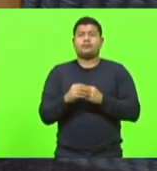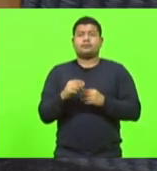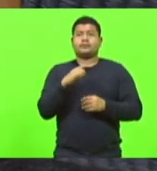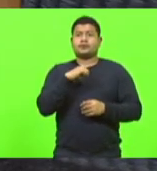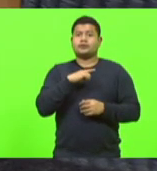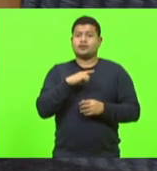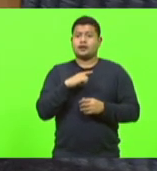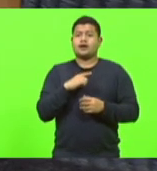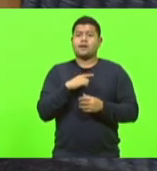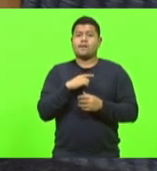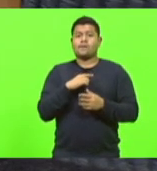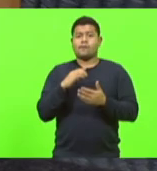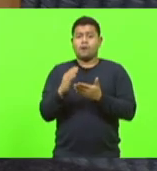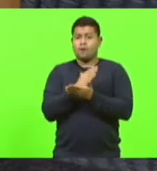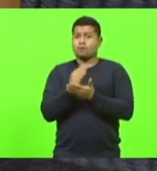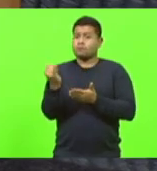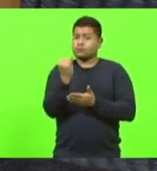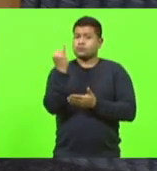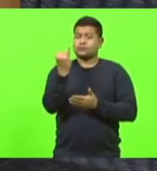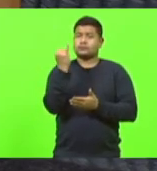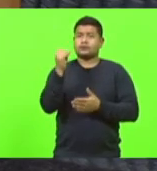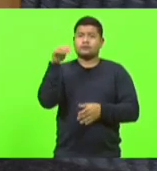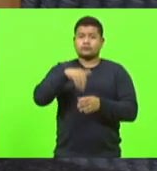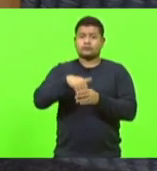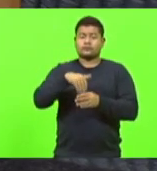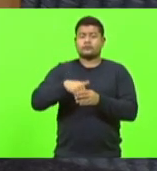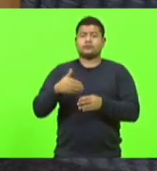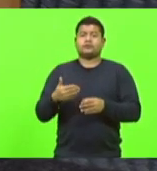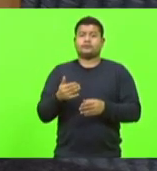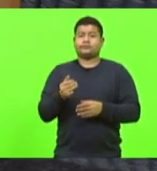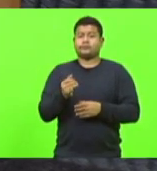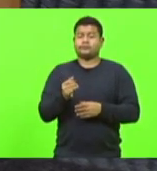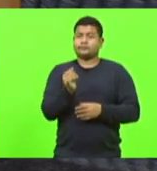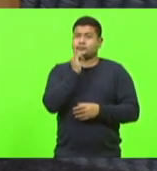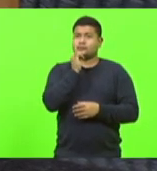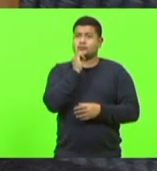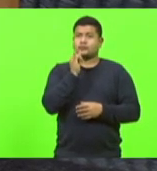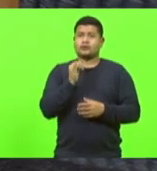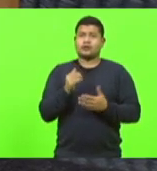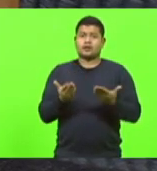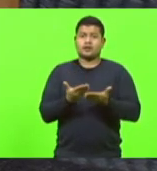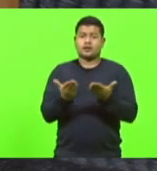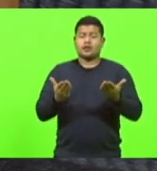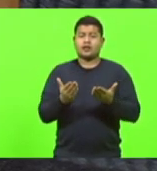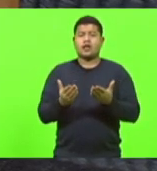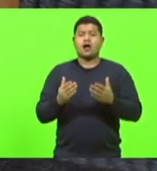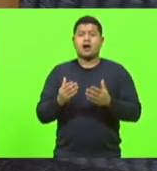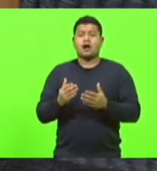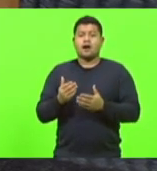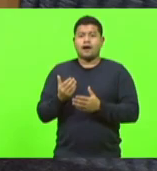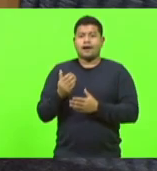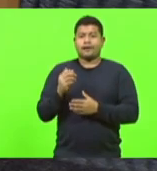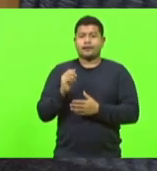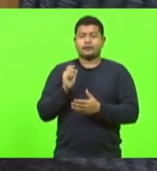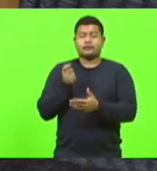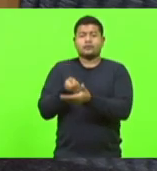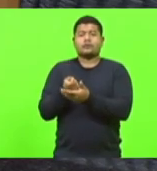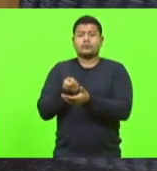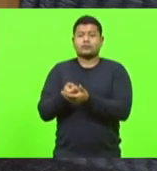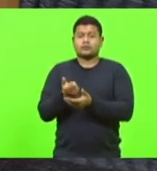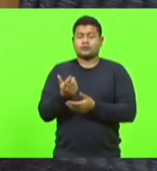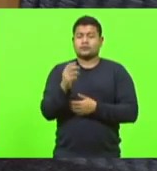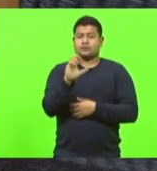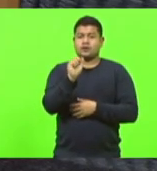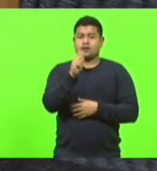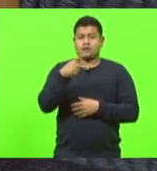vitais Ainda a ser votadas depois de Inclusive a questão da contribuição dos inativos que será objeto depois de uma discussão A pai